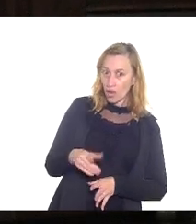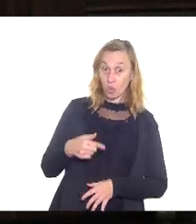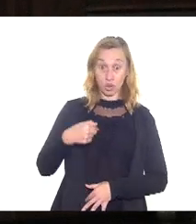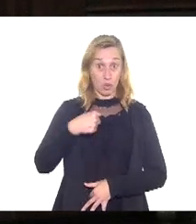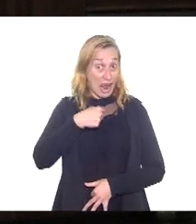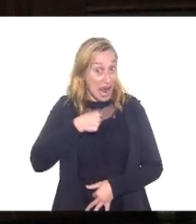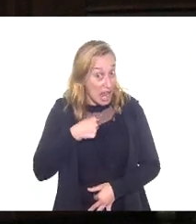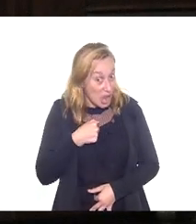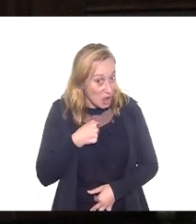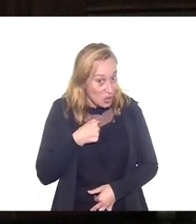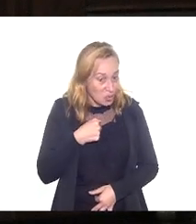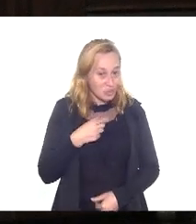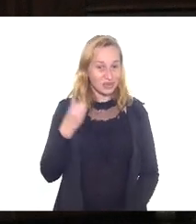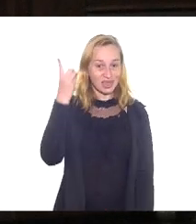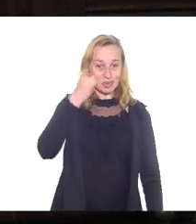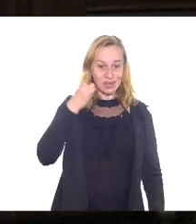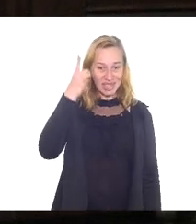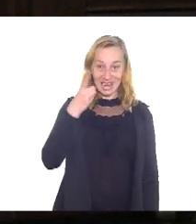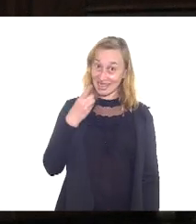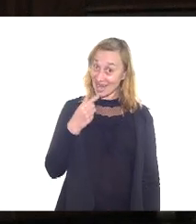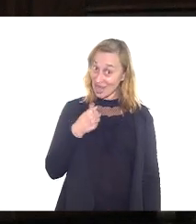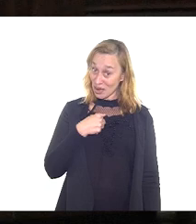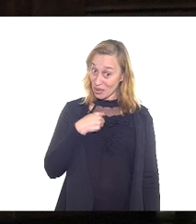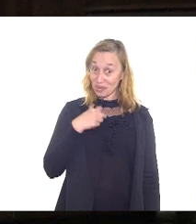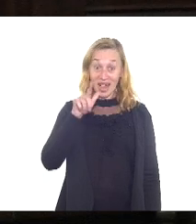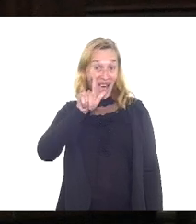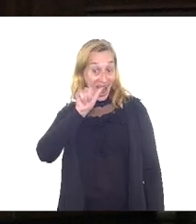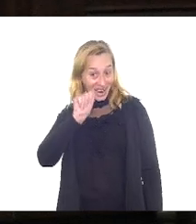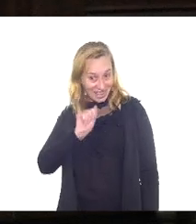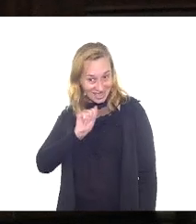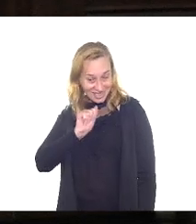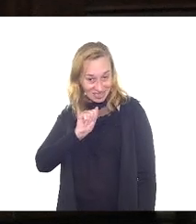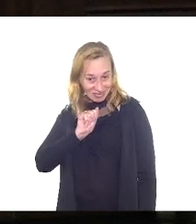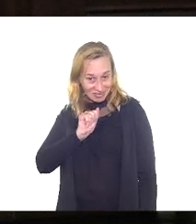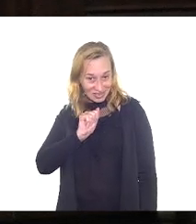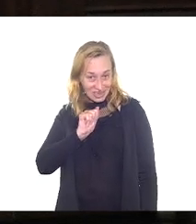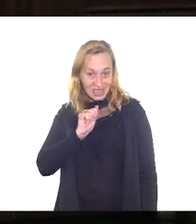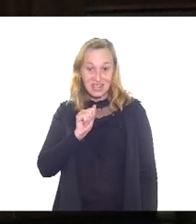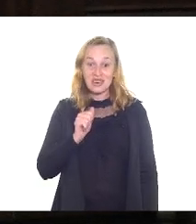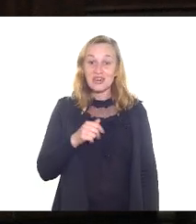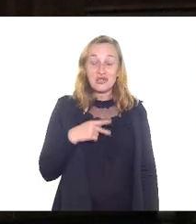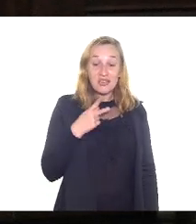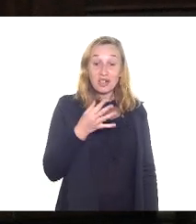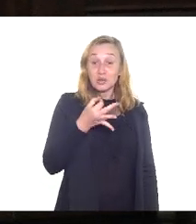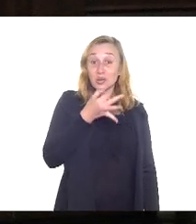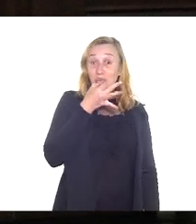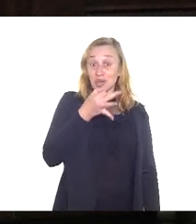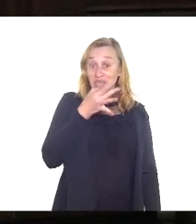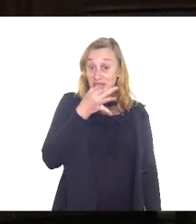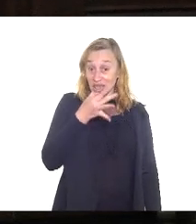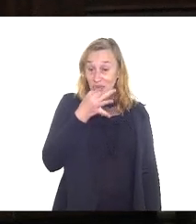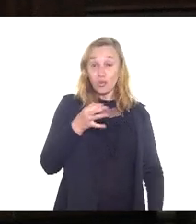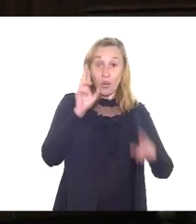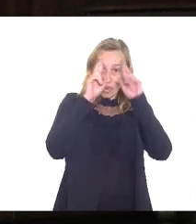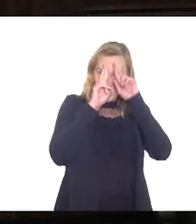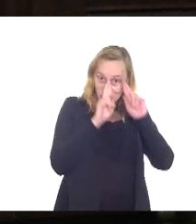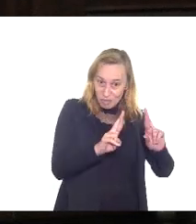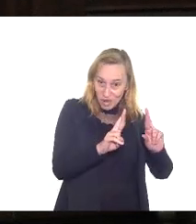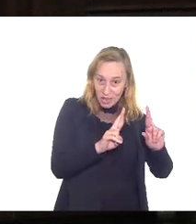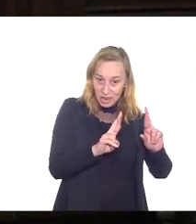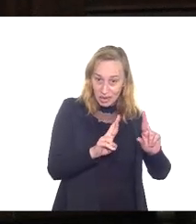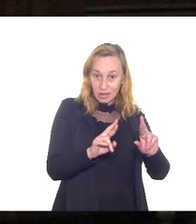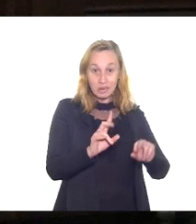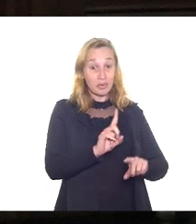eu, esta deputada, Alana Passos, expressa a sua opinião, porém com respeito, mas